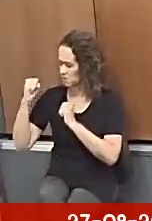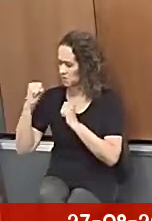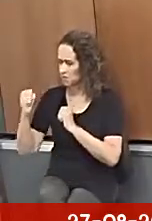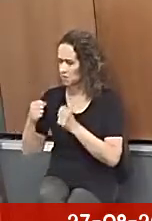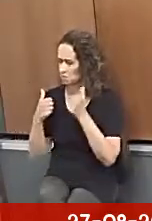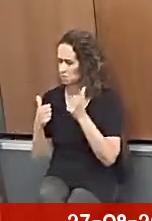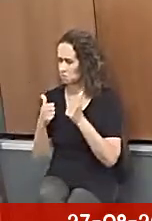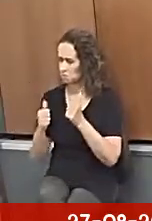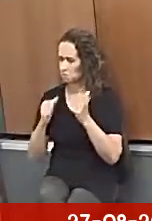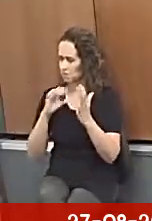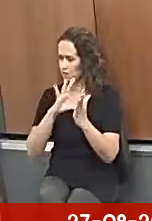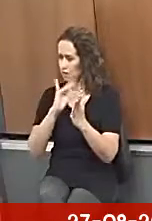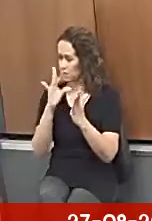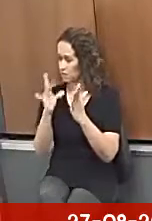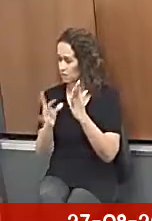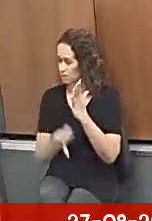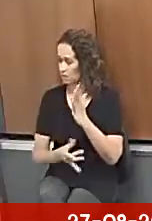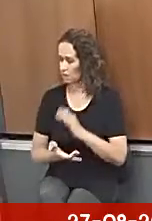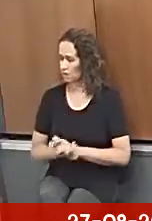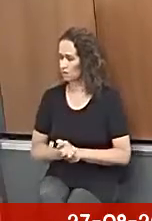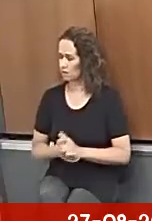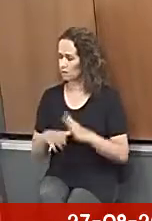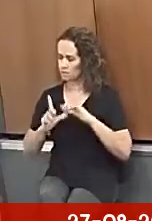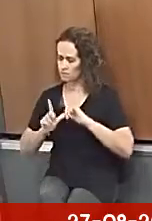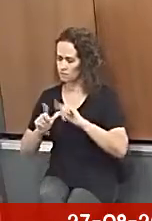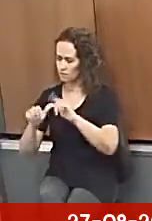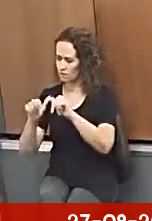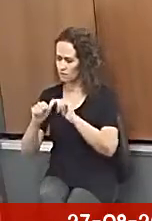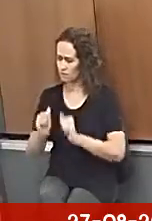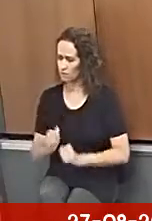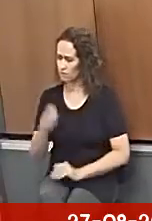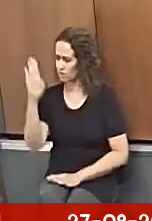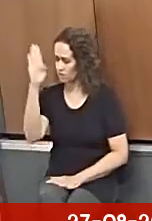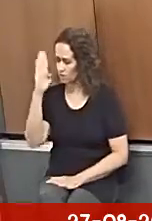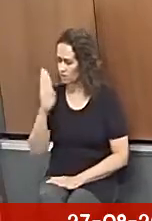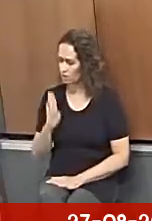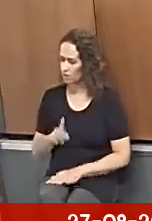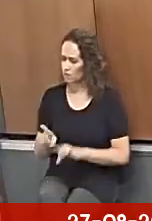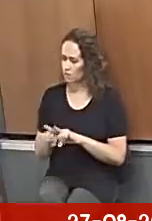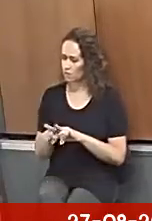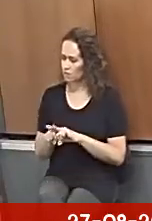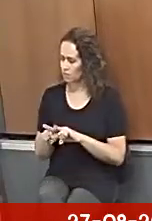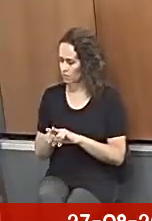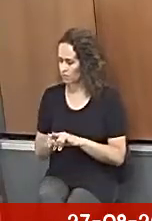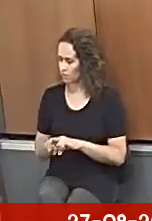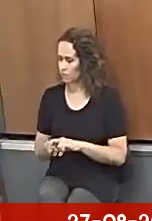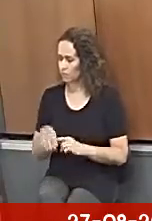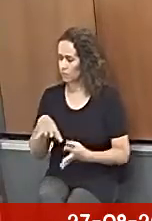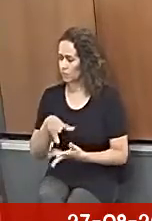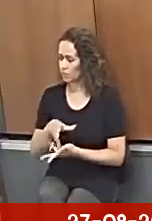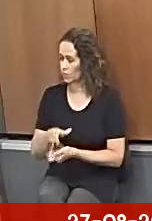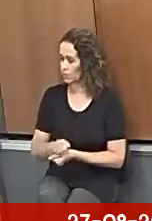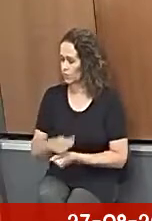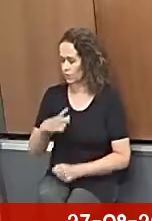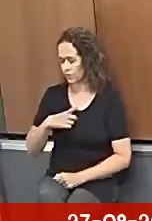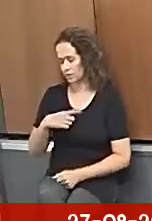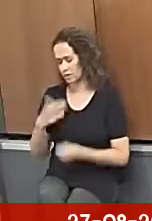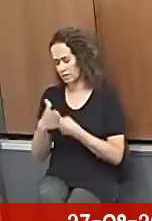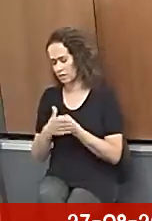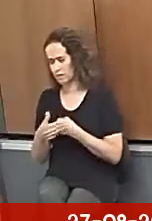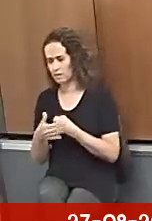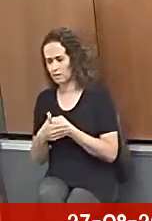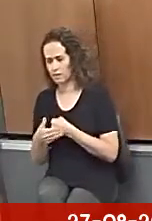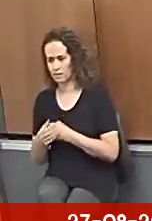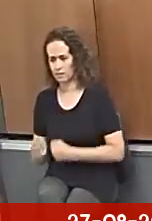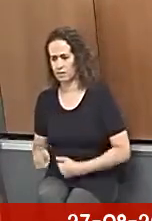sociais viajo muito pelo brasil e pelo mundo a gente tem um carinho do torcedor eles sabem que a gente não age por interesse